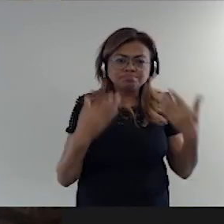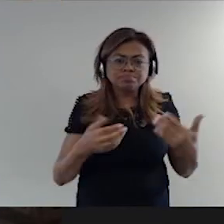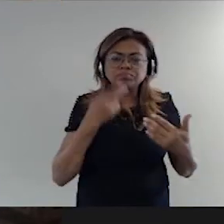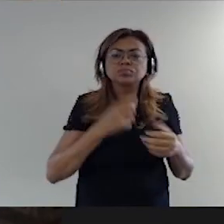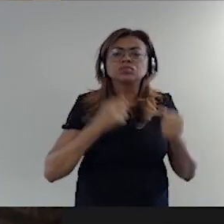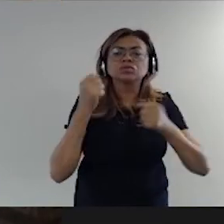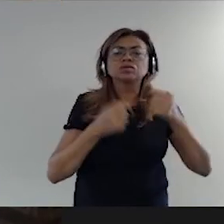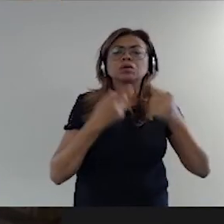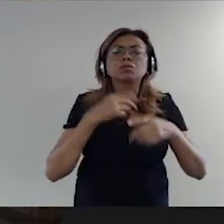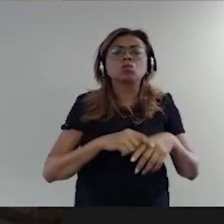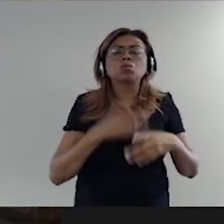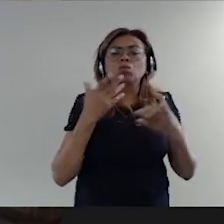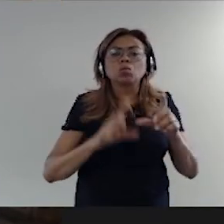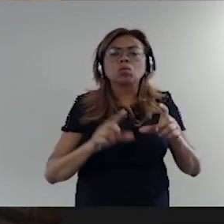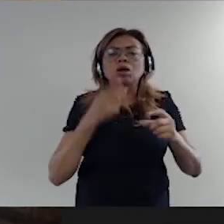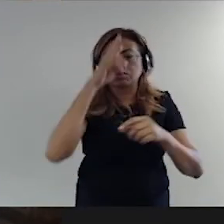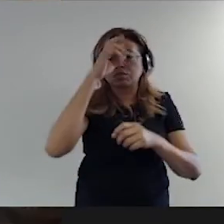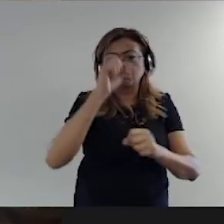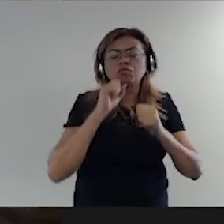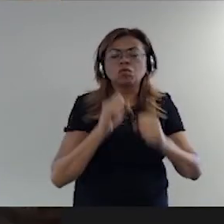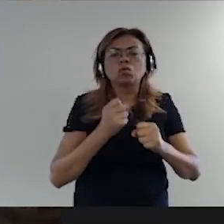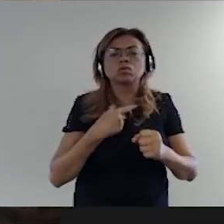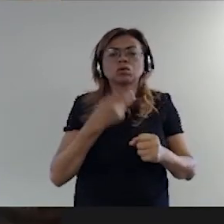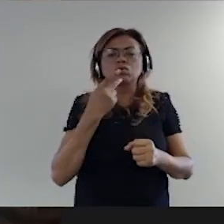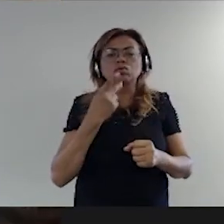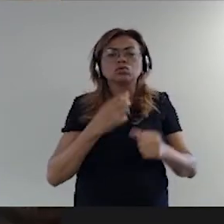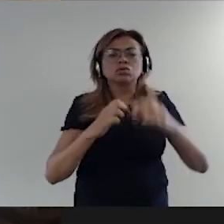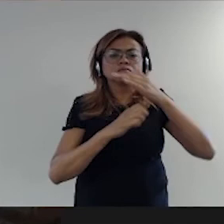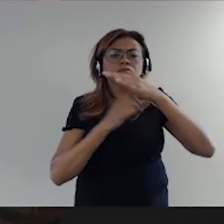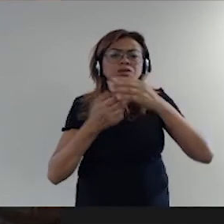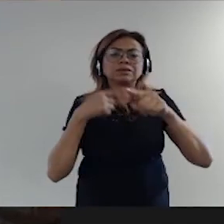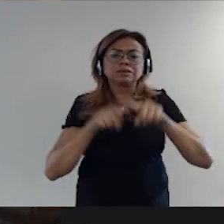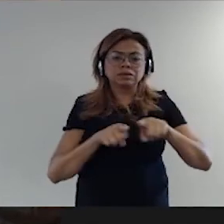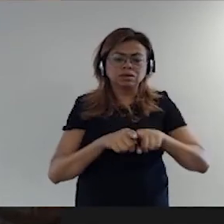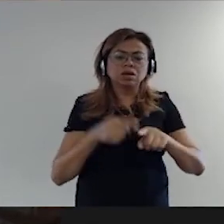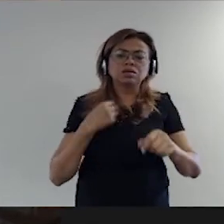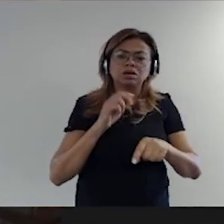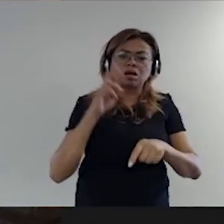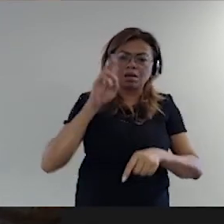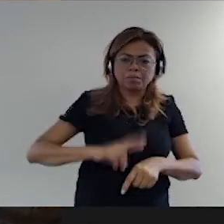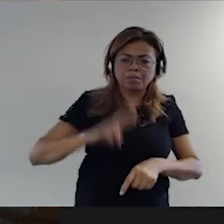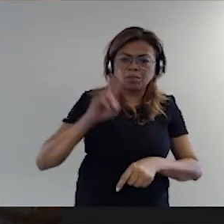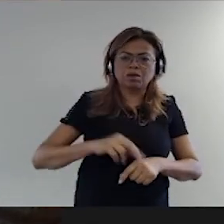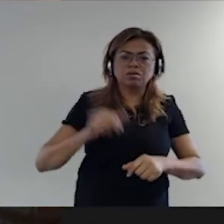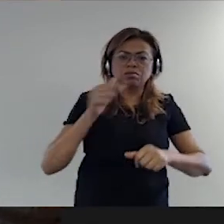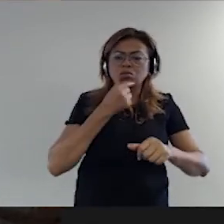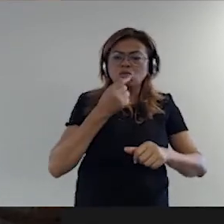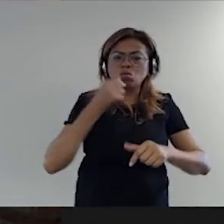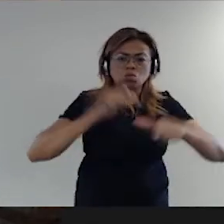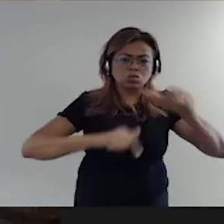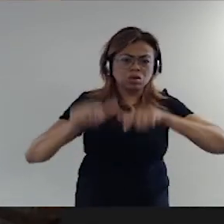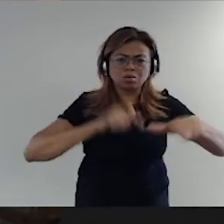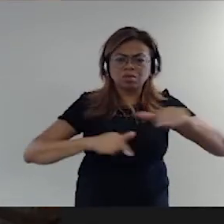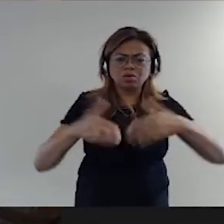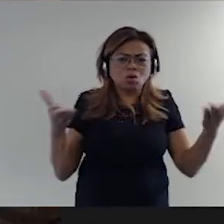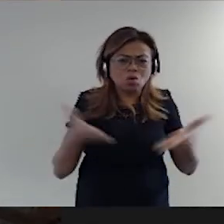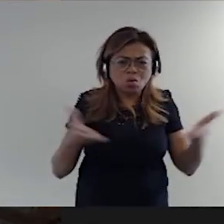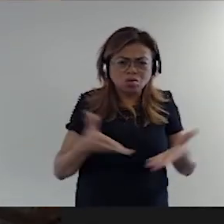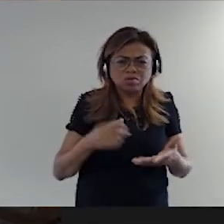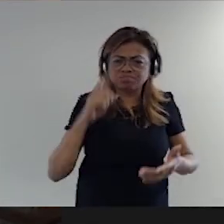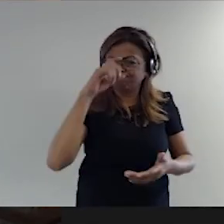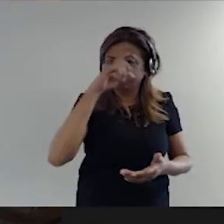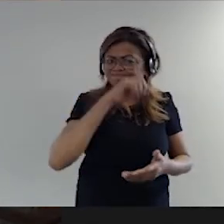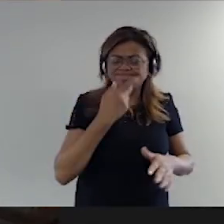a correlação de forças entre entidades representativas de empregados e empregadores, que hoje estão absolutamente desequilibradas,